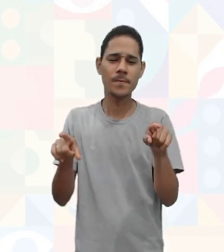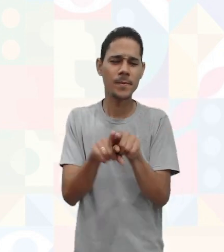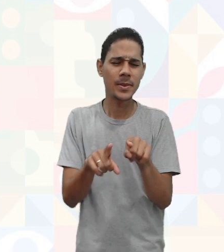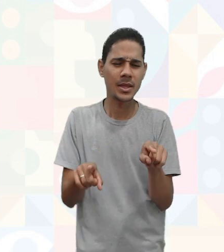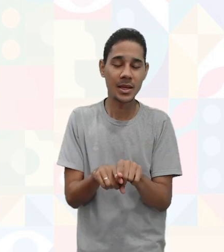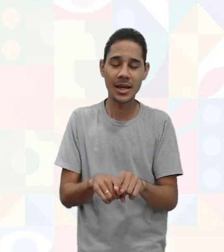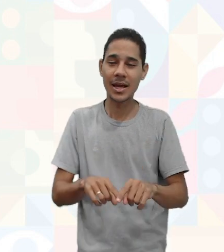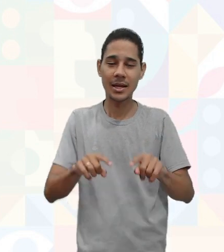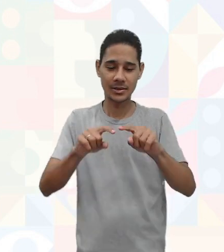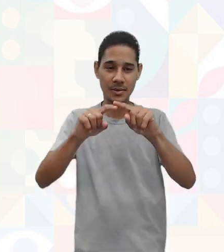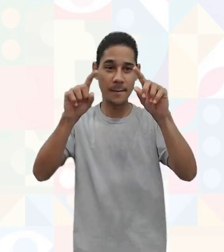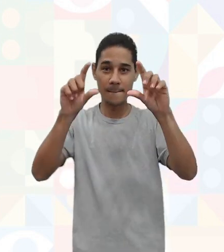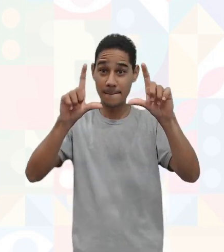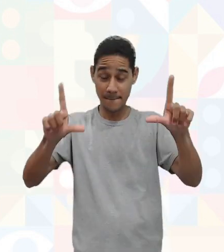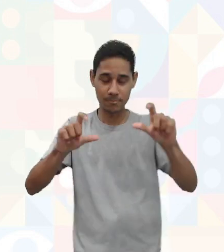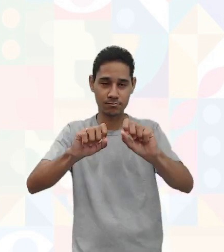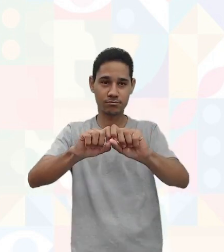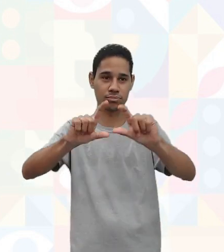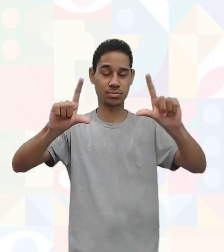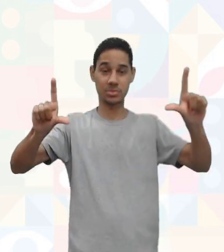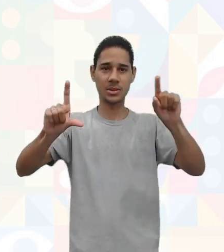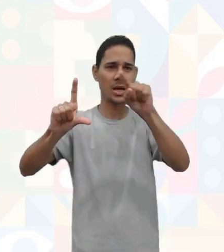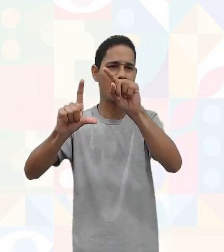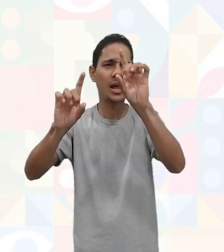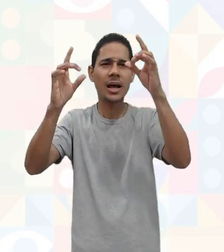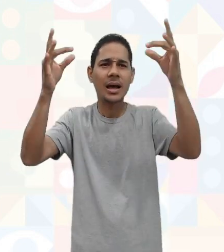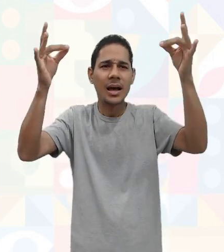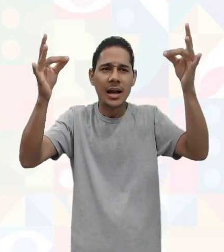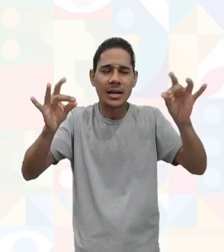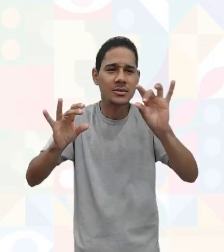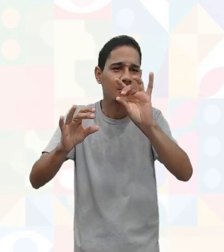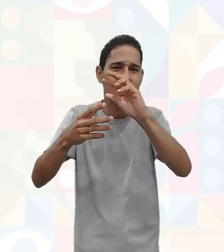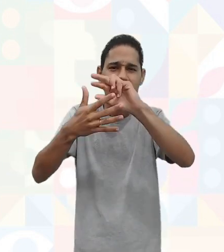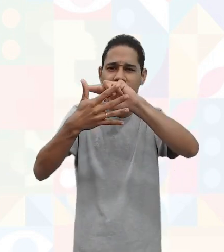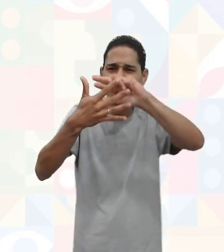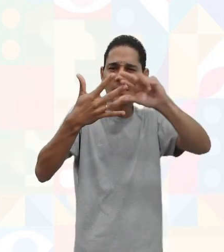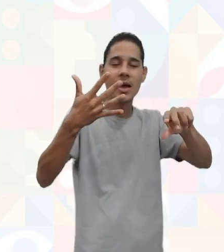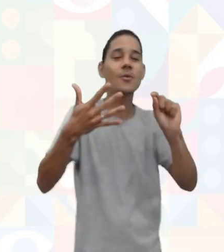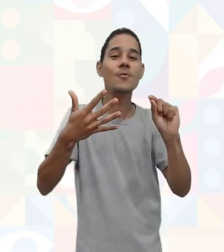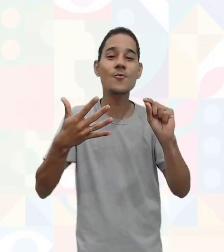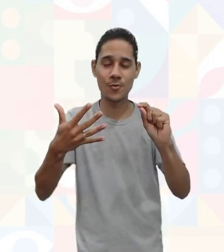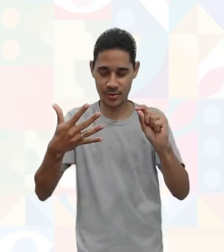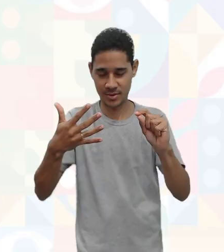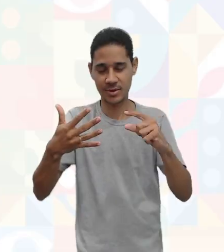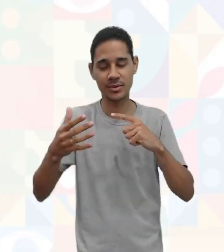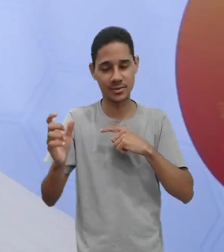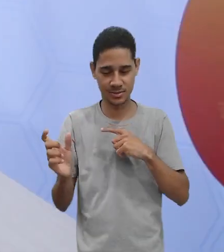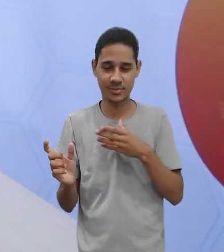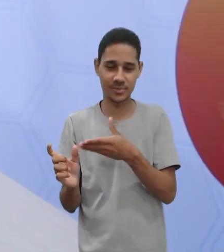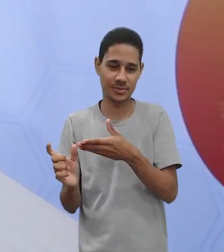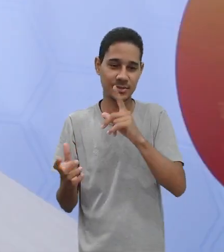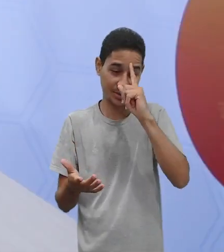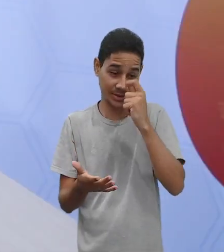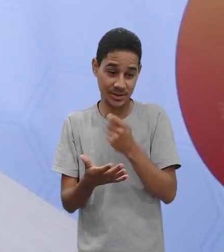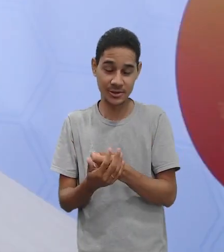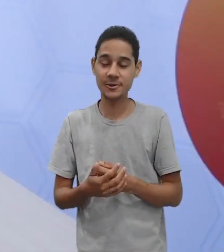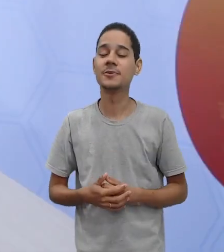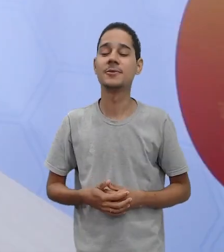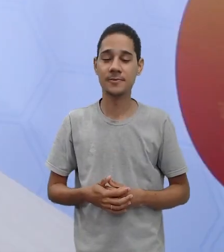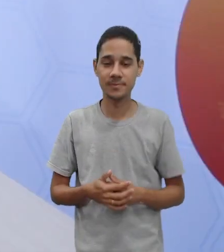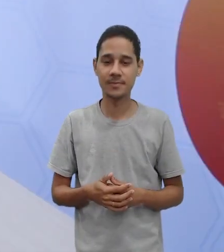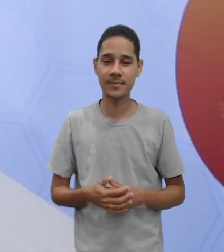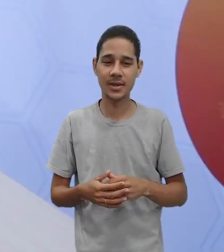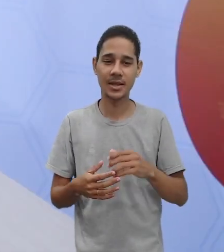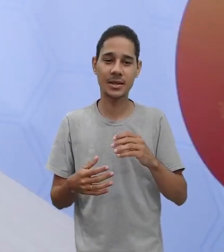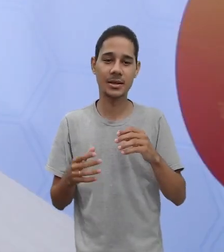da página. Isso é extremamente importante. A gente vai ver depois aqui no código que geralmente a gente define o